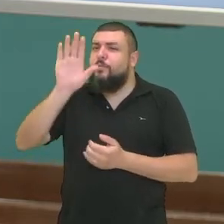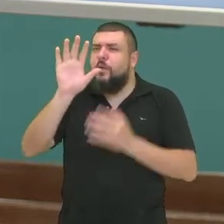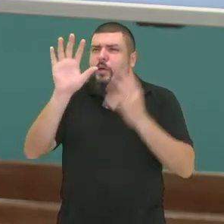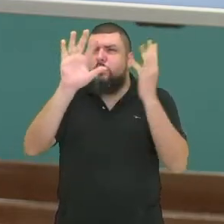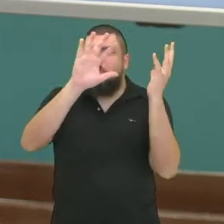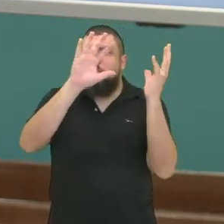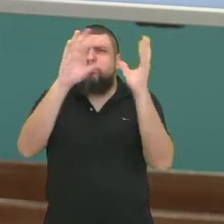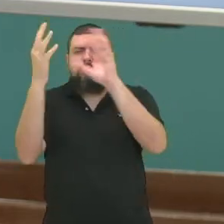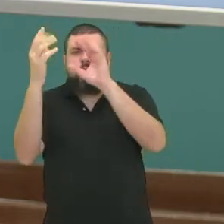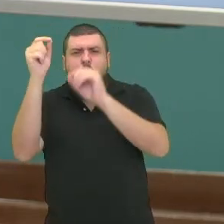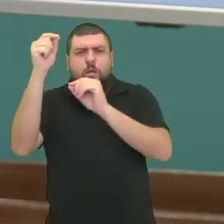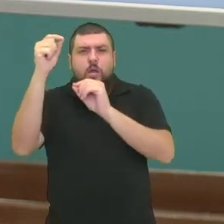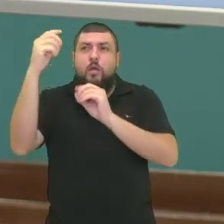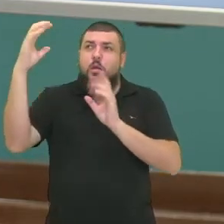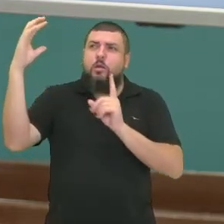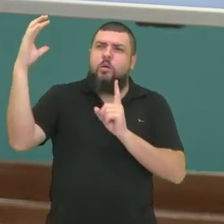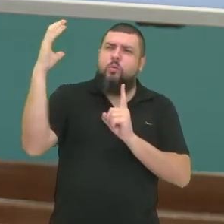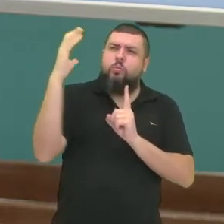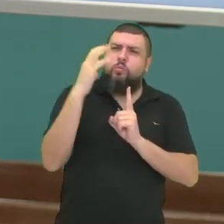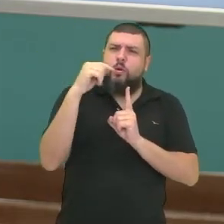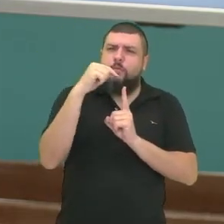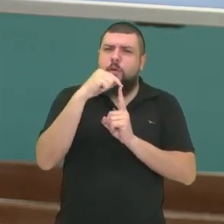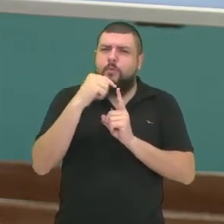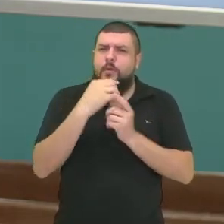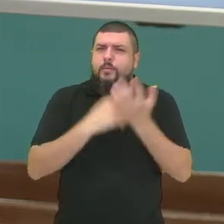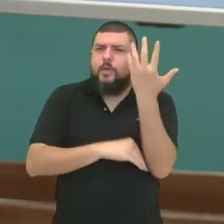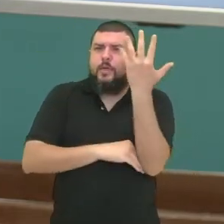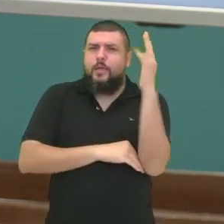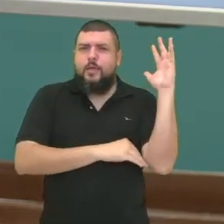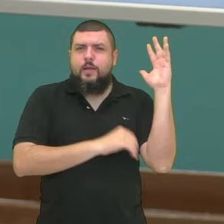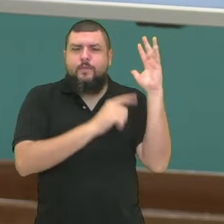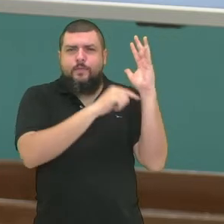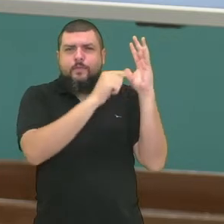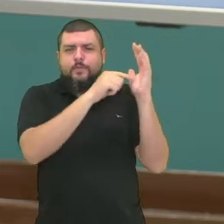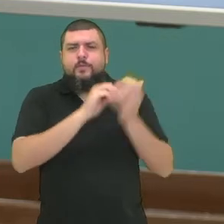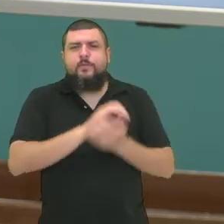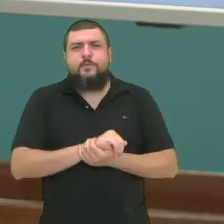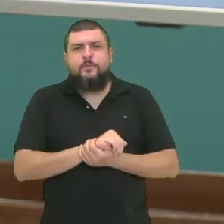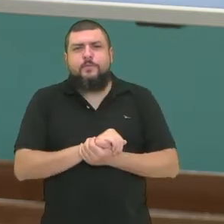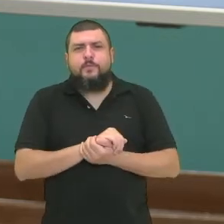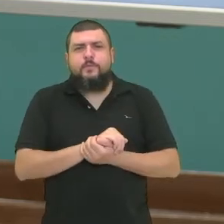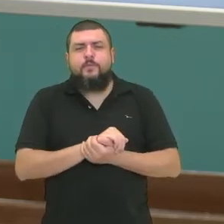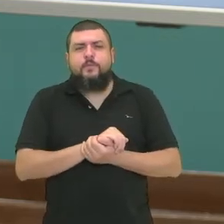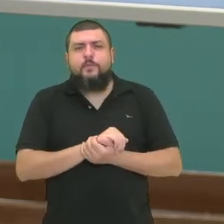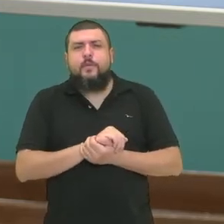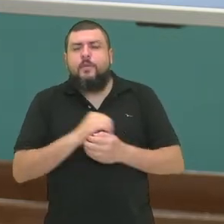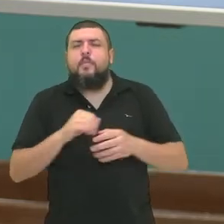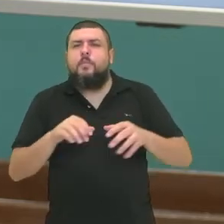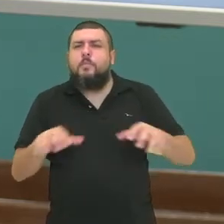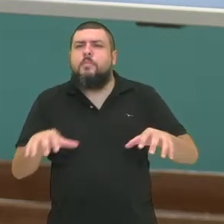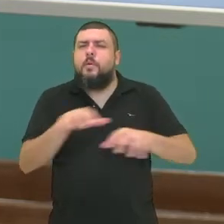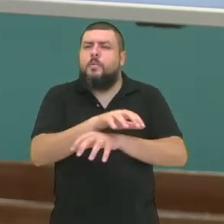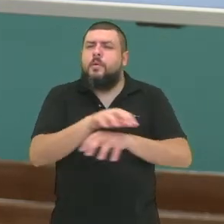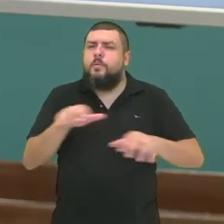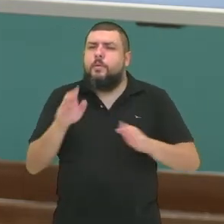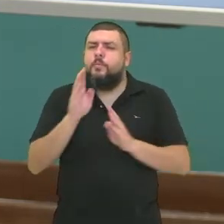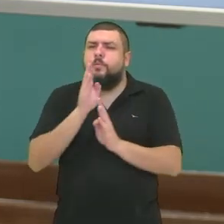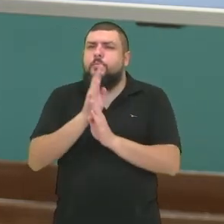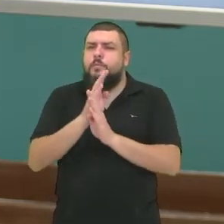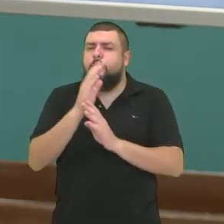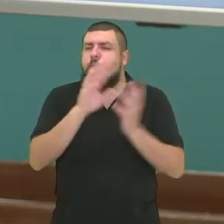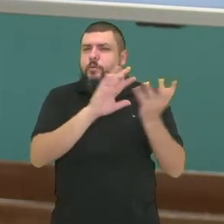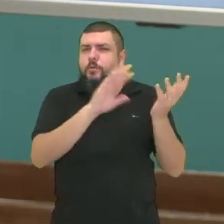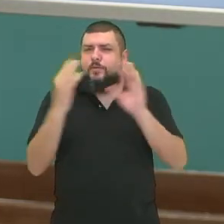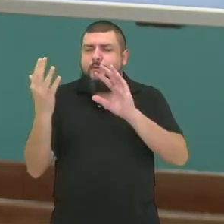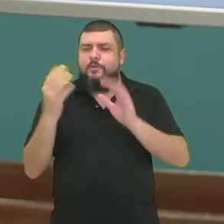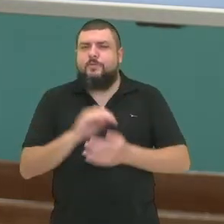o fator principal na formação, na distribuição das vegetações ou biomas pelo mundo, ok? Então é assim que